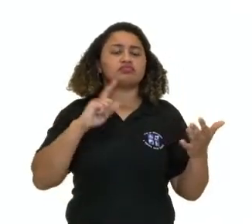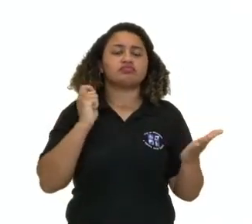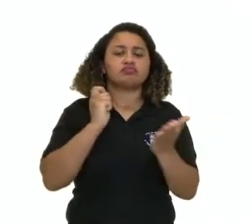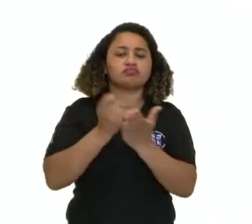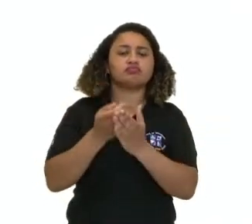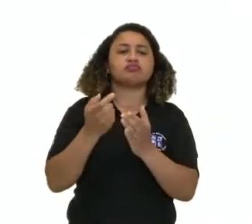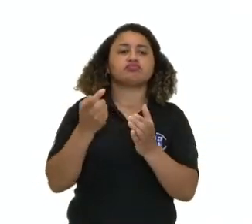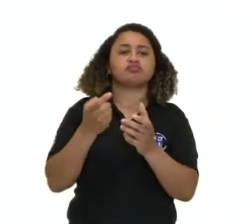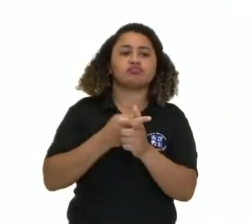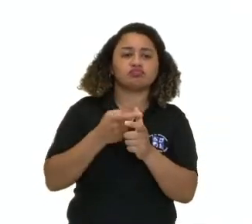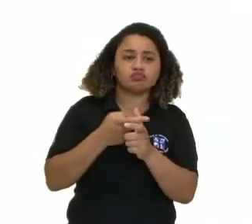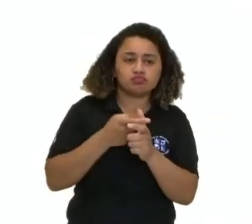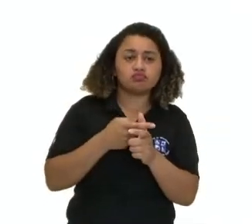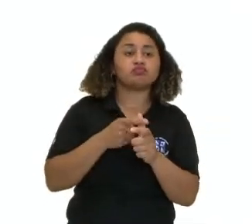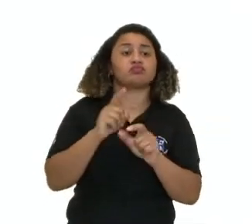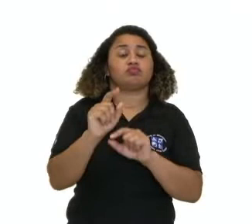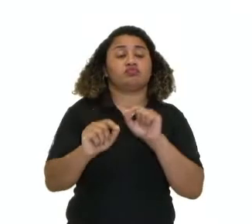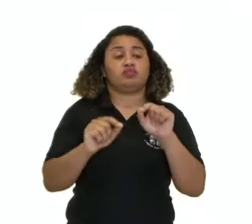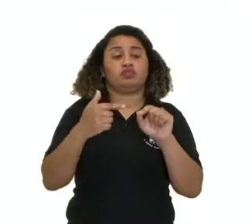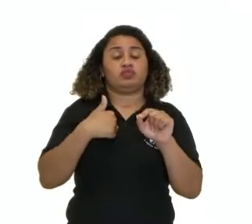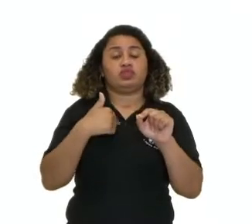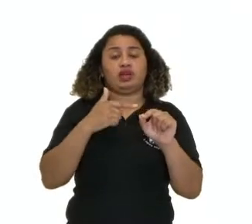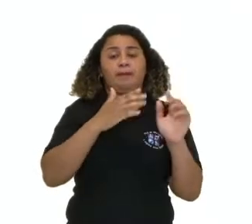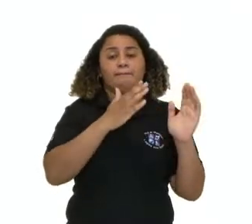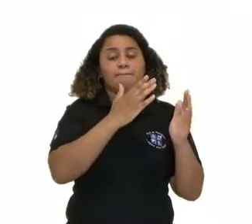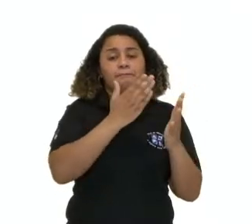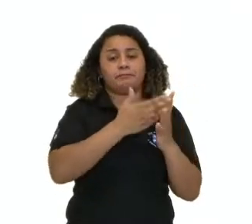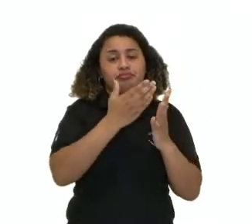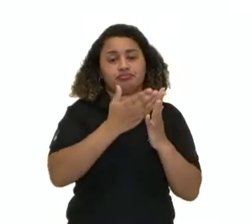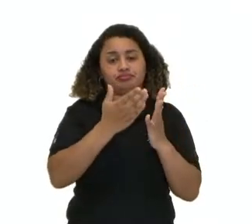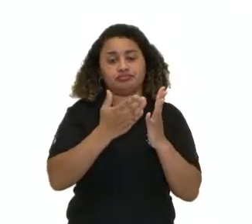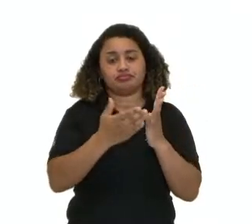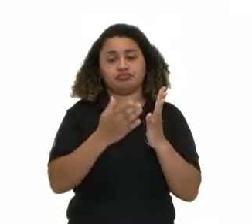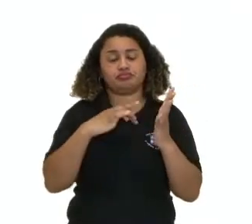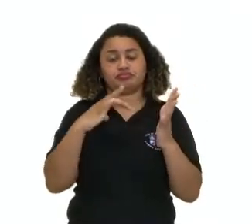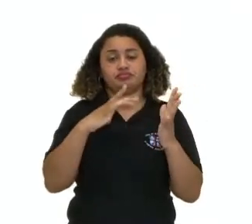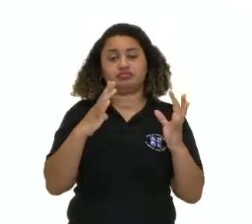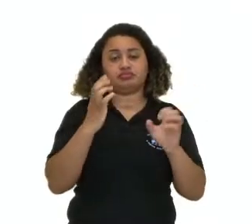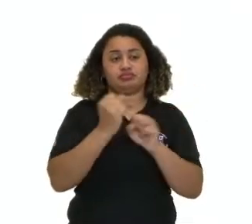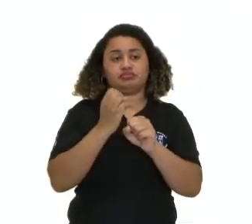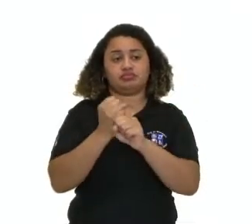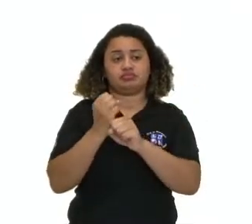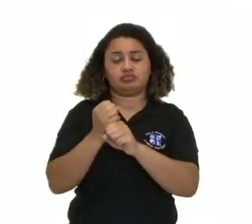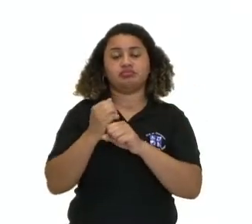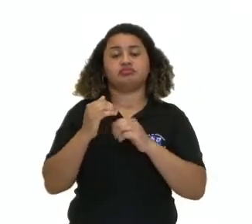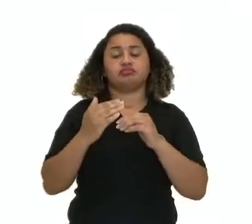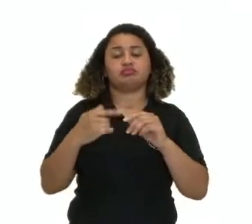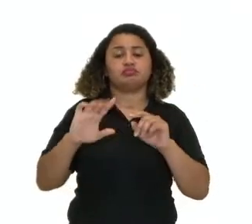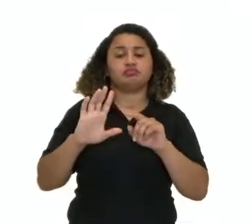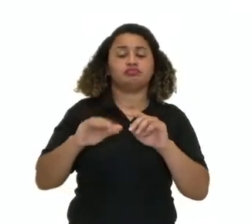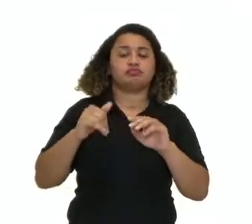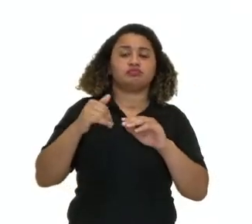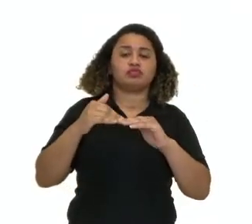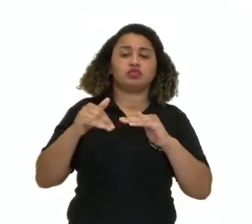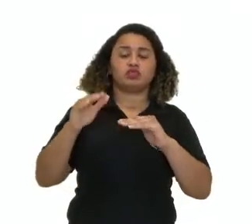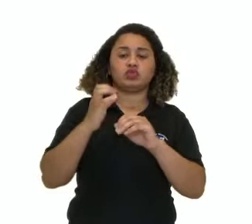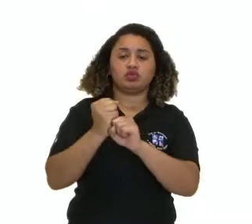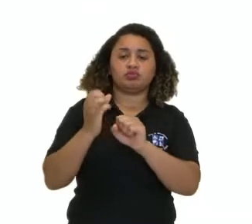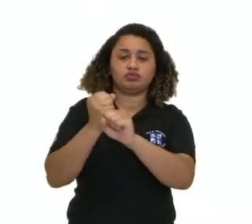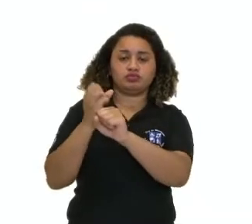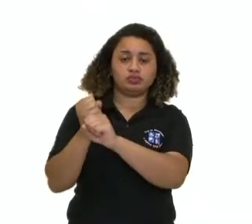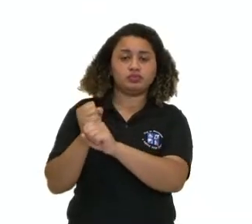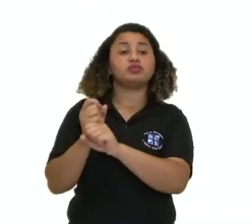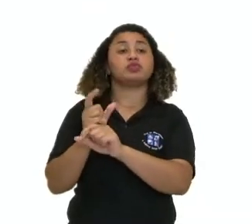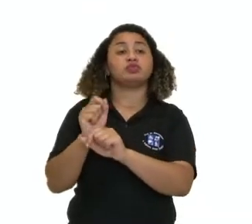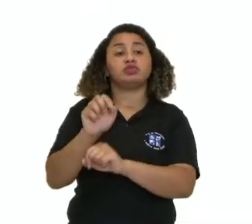Quando fazemos o pagamento de uma dívida em parcelas com acréscimos constantes, podemos usar o